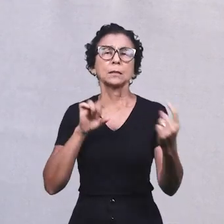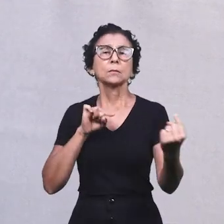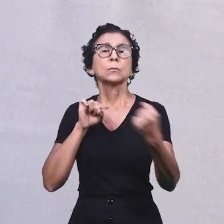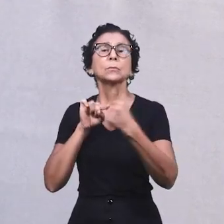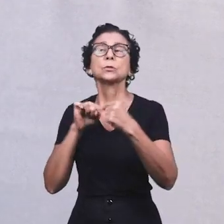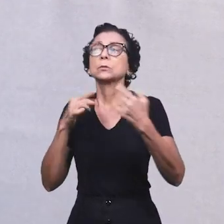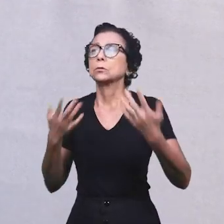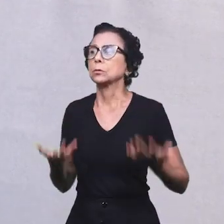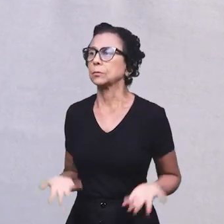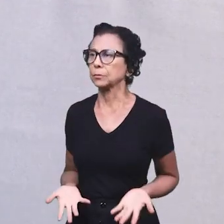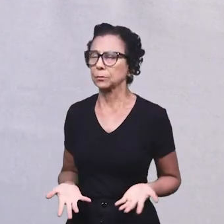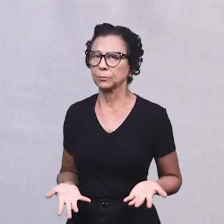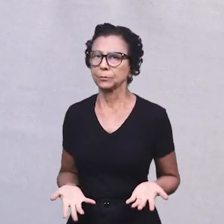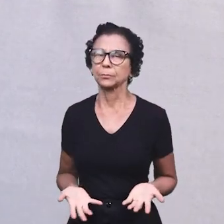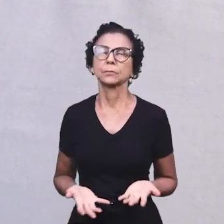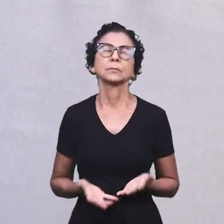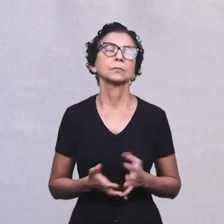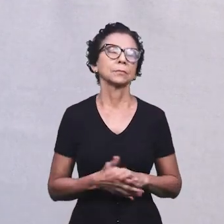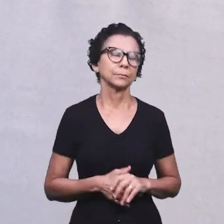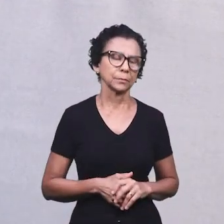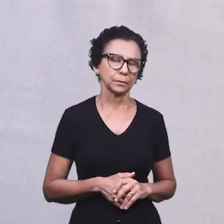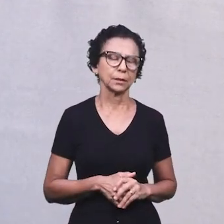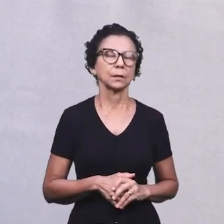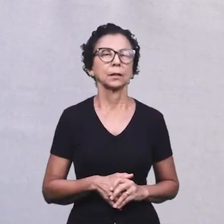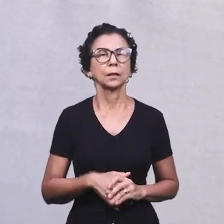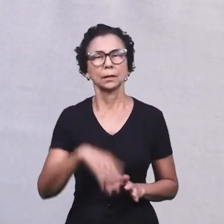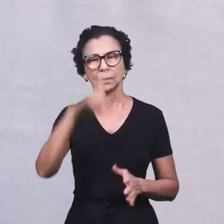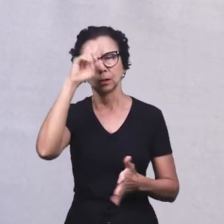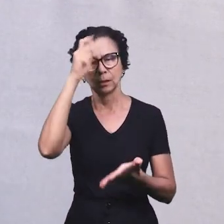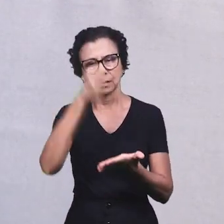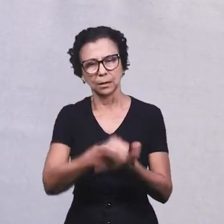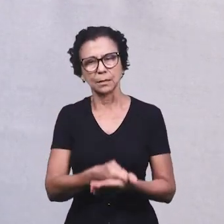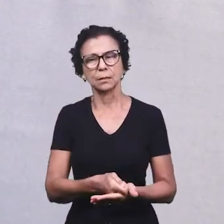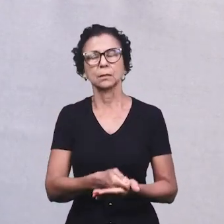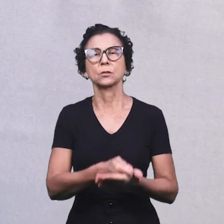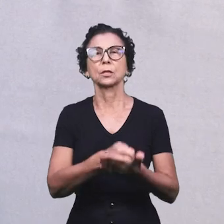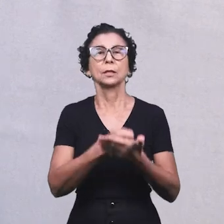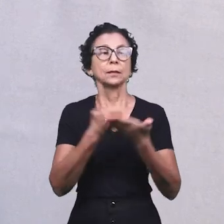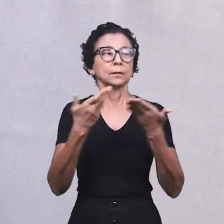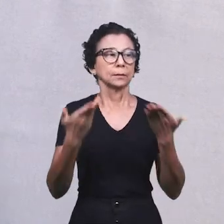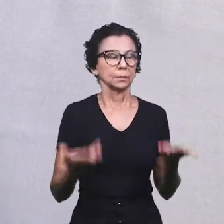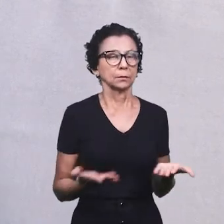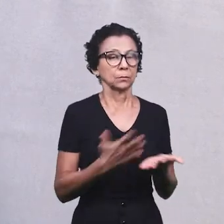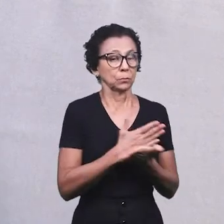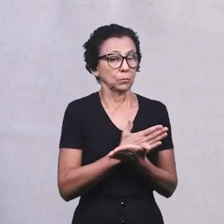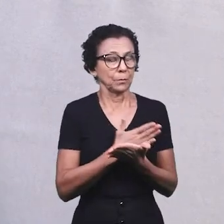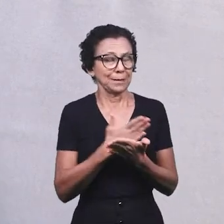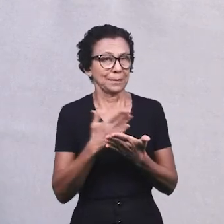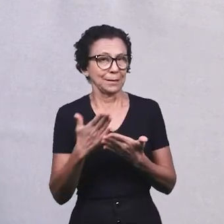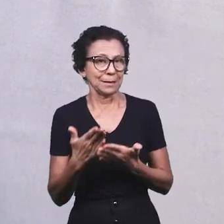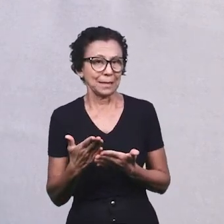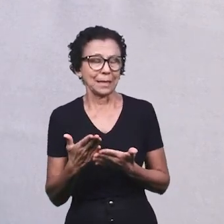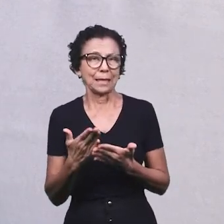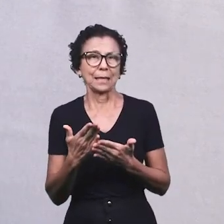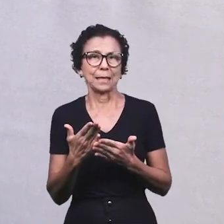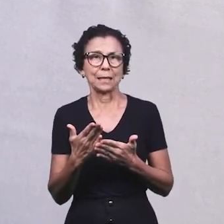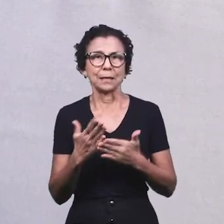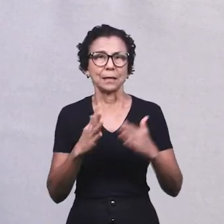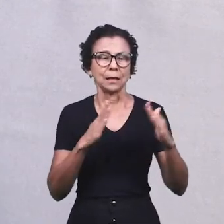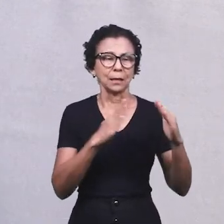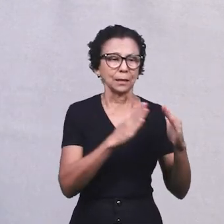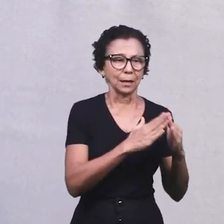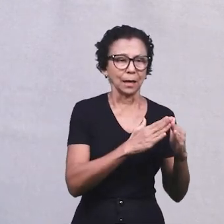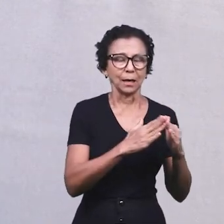é o objetivo desse negócio? Qual é o objetivo? E aí sim, aí definir. É tanto que desde esse momento que eu comecei a separar